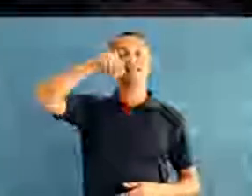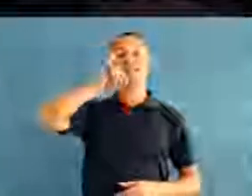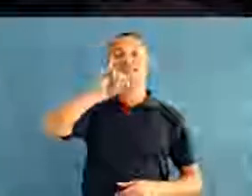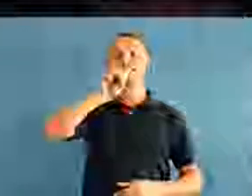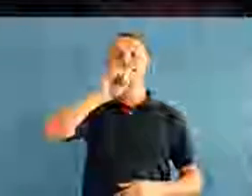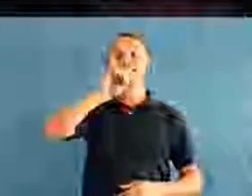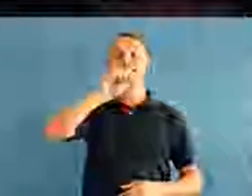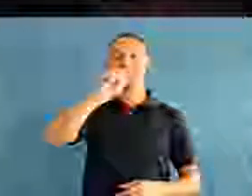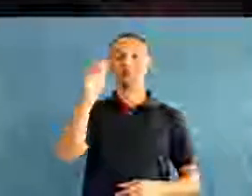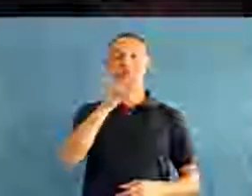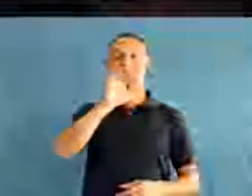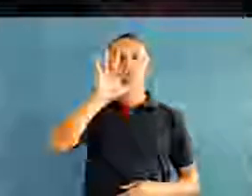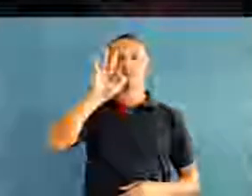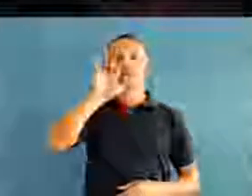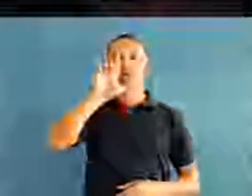Nízia